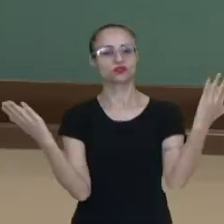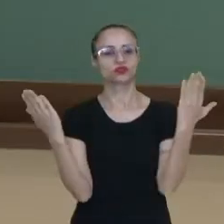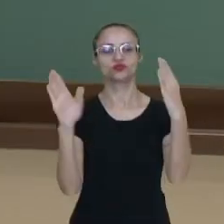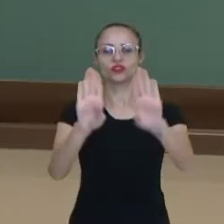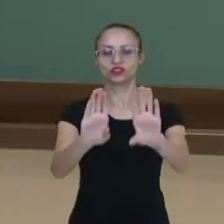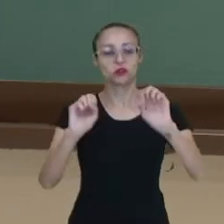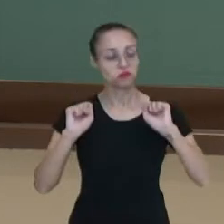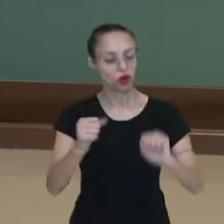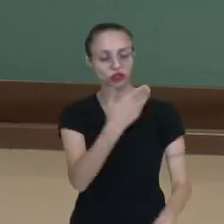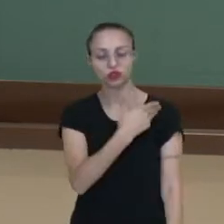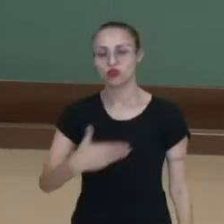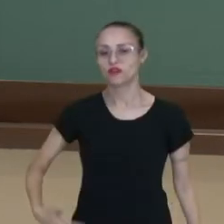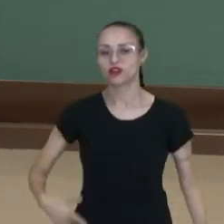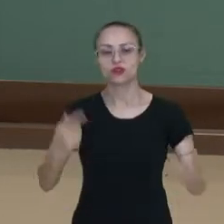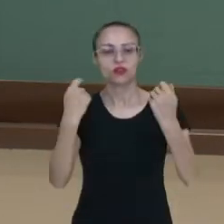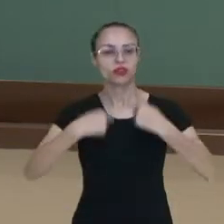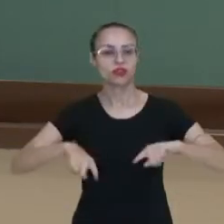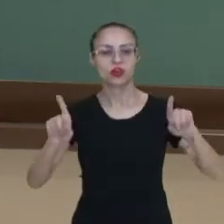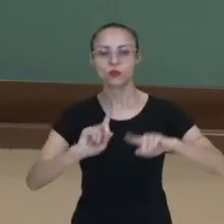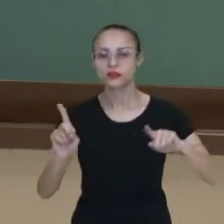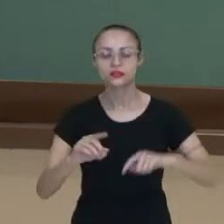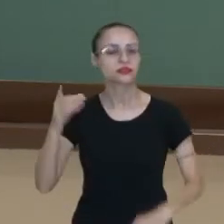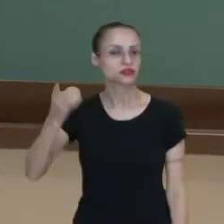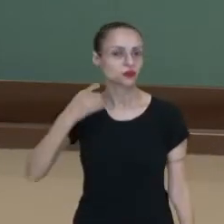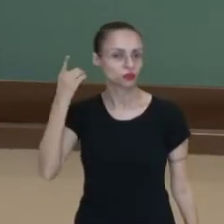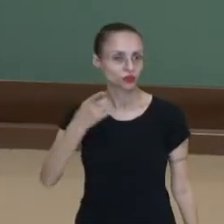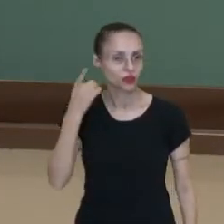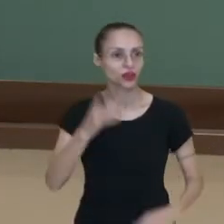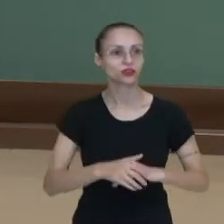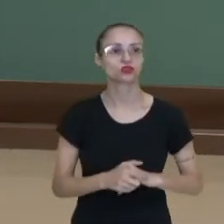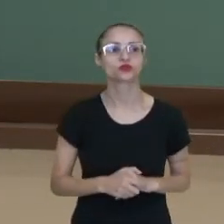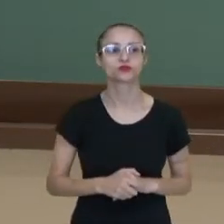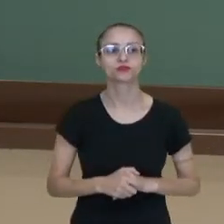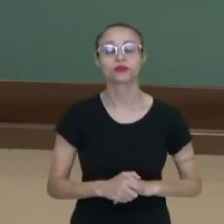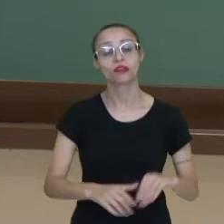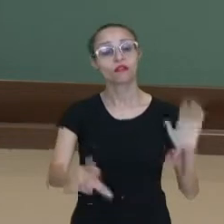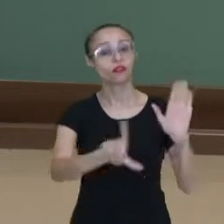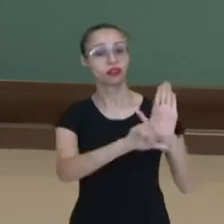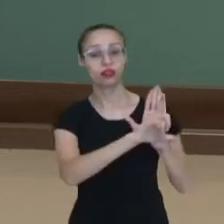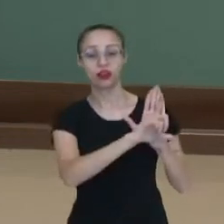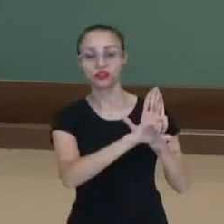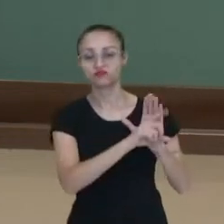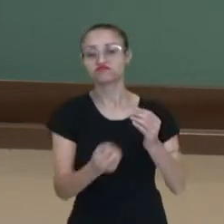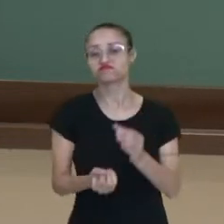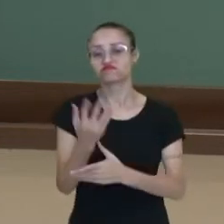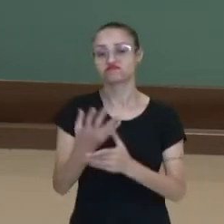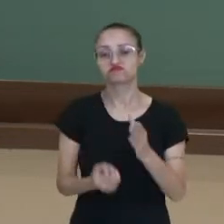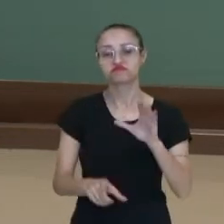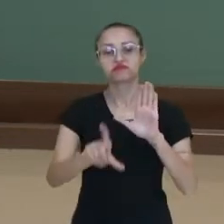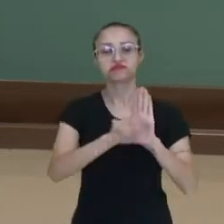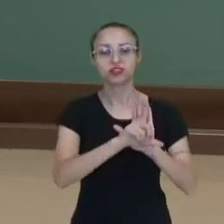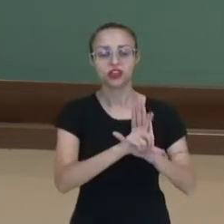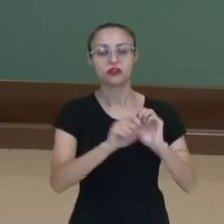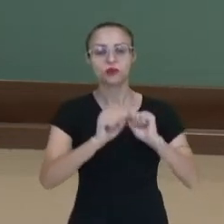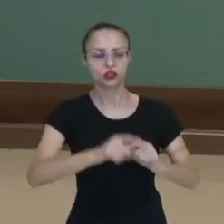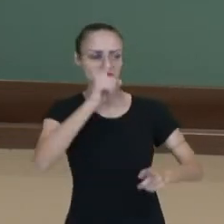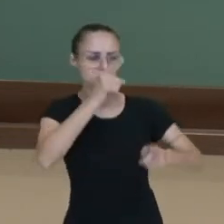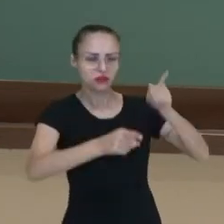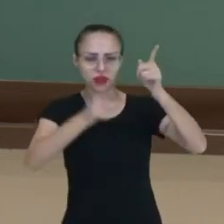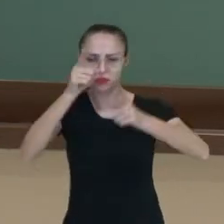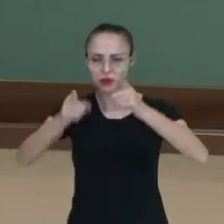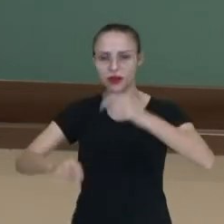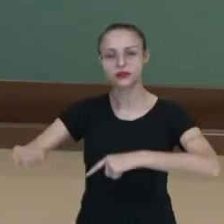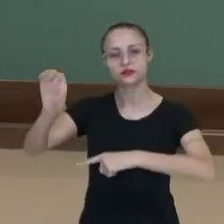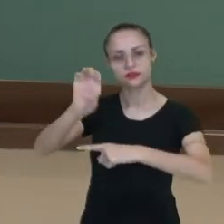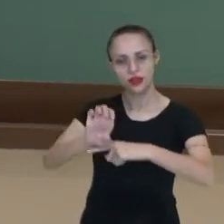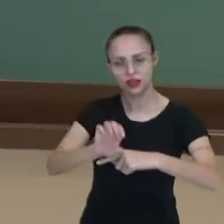poderia governar sem ter a Câmara de Deputados. Tá? Fazer leis e ordenar a intervenção nos estados e municípios. Se